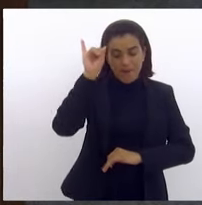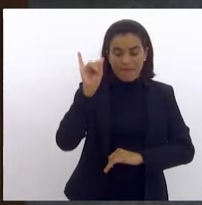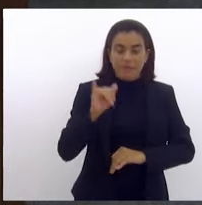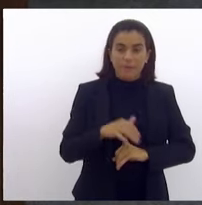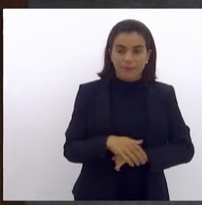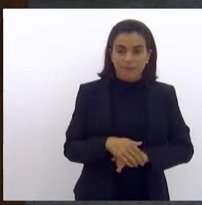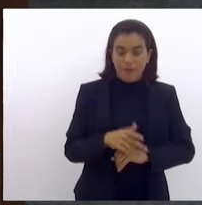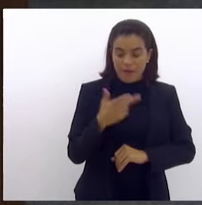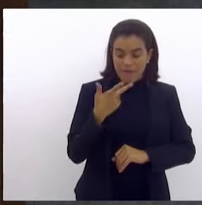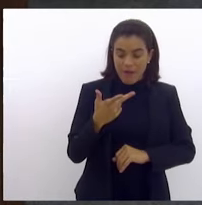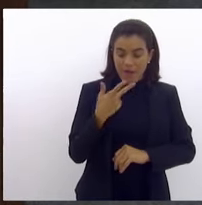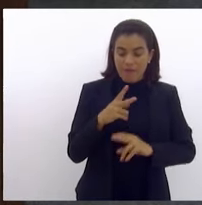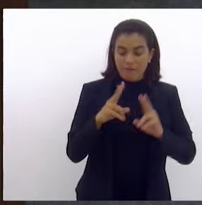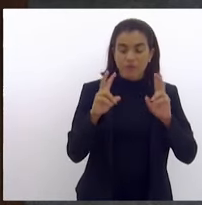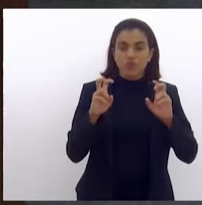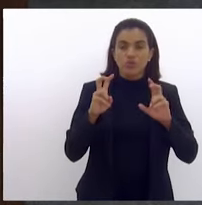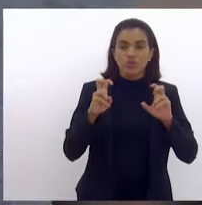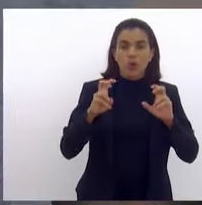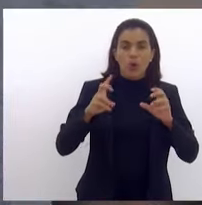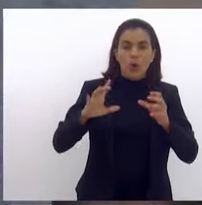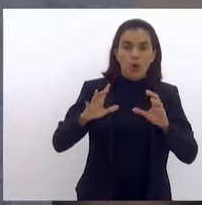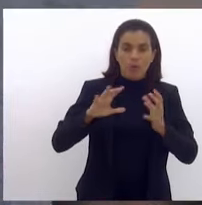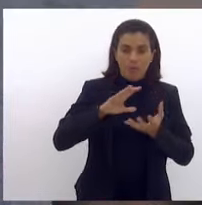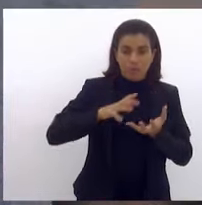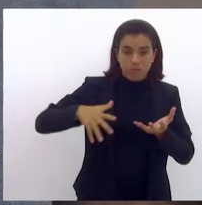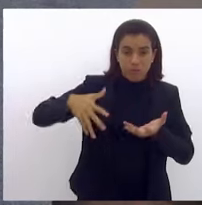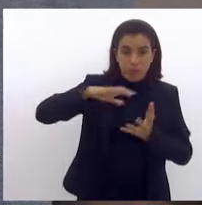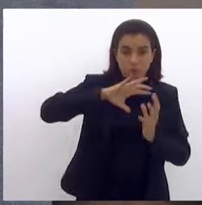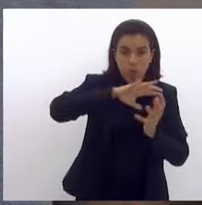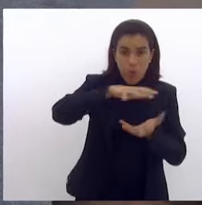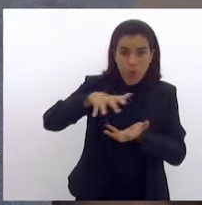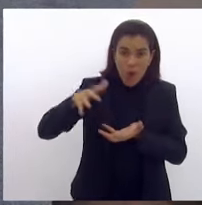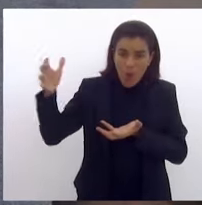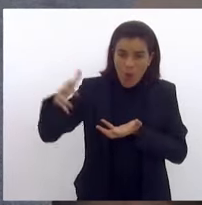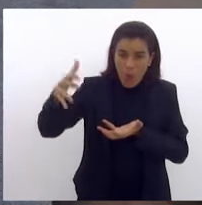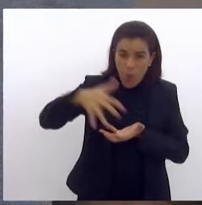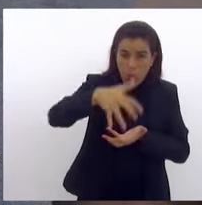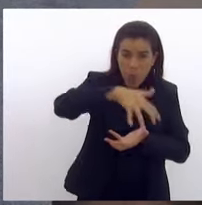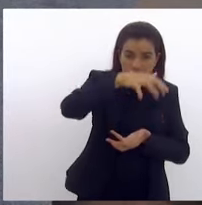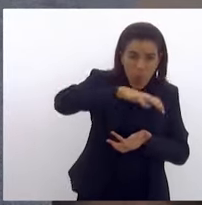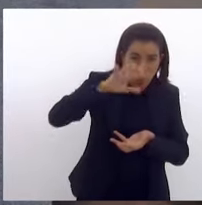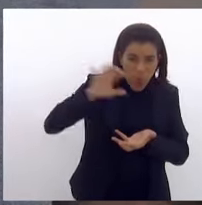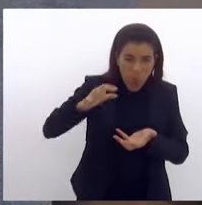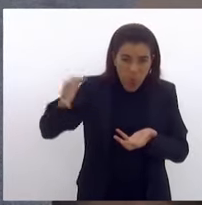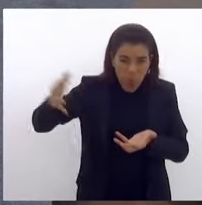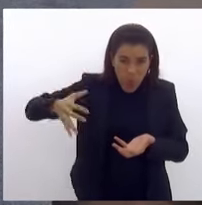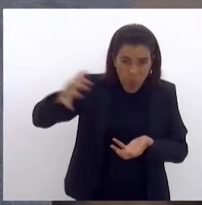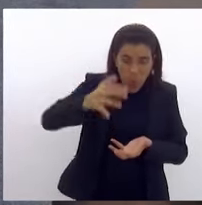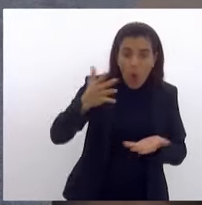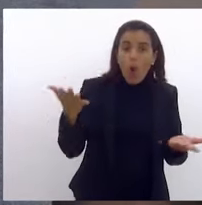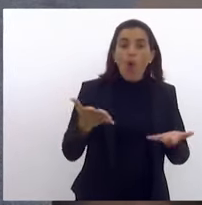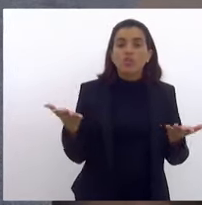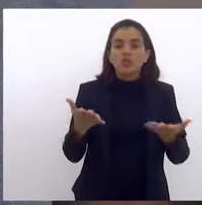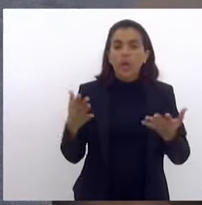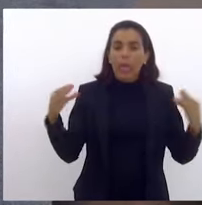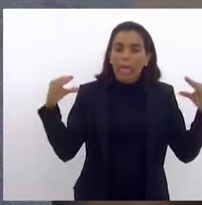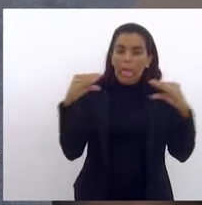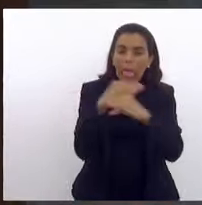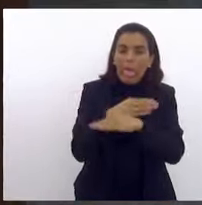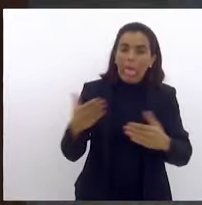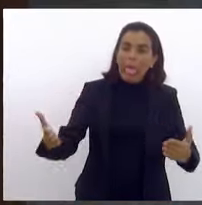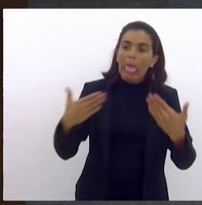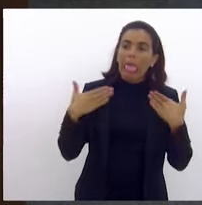quando a gente falava de efeito estufa, Tia Ju, diziam que a gente era alucinado. Está aí, todo mundo assando vivo. Essa que é a